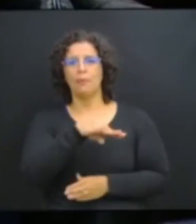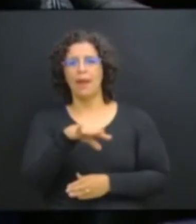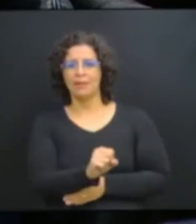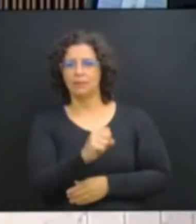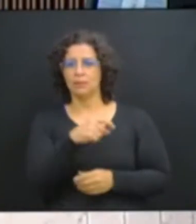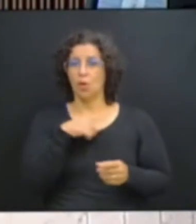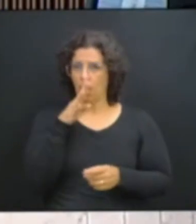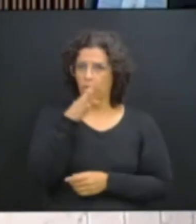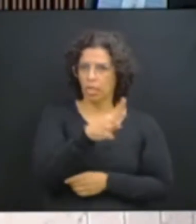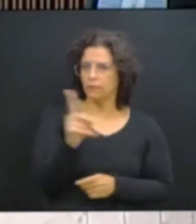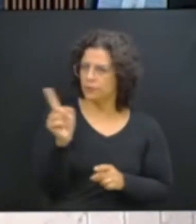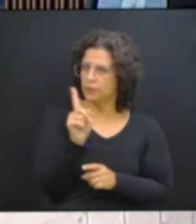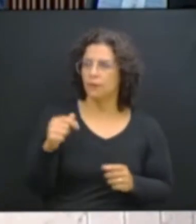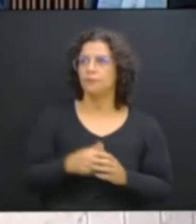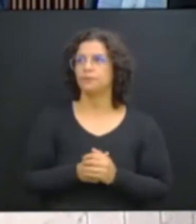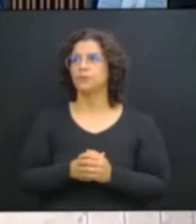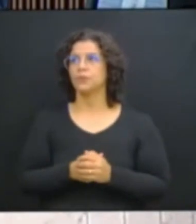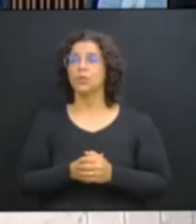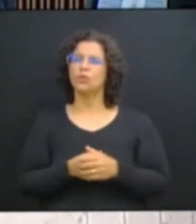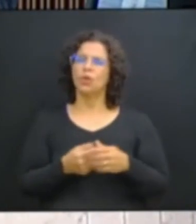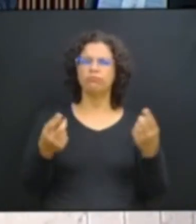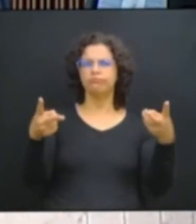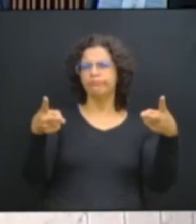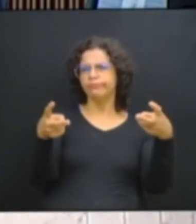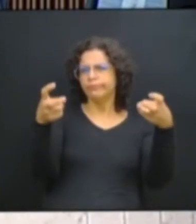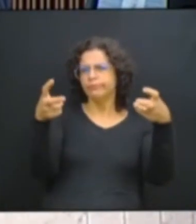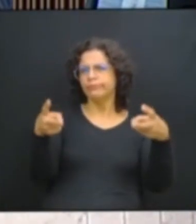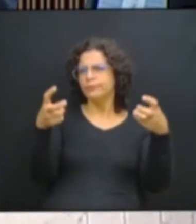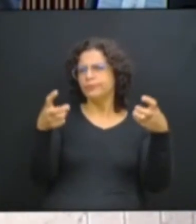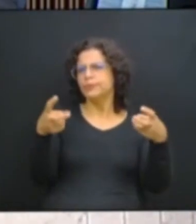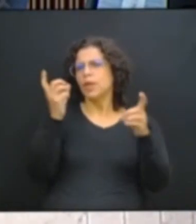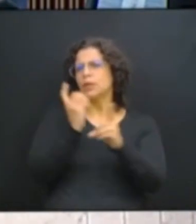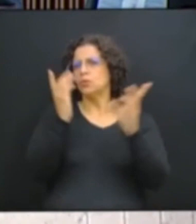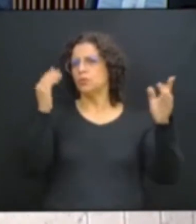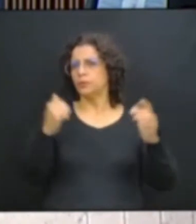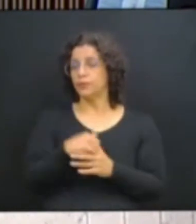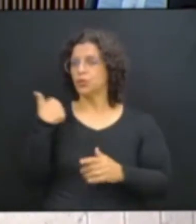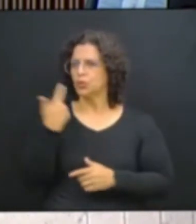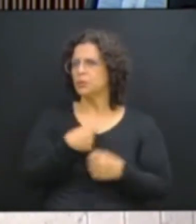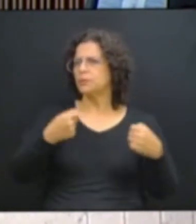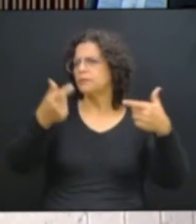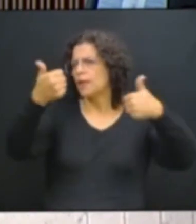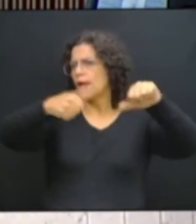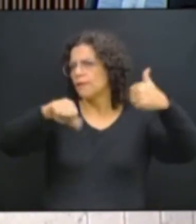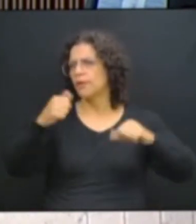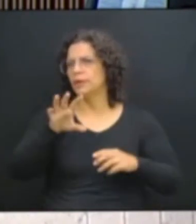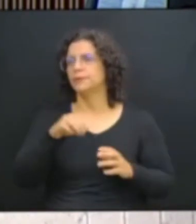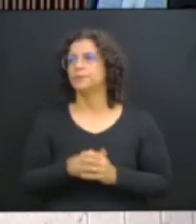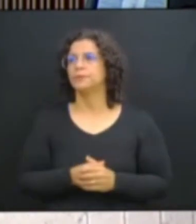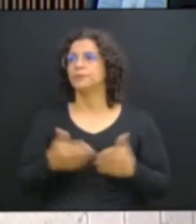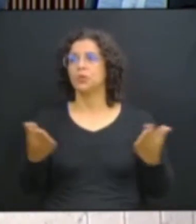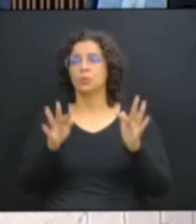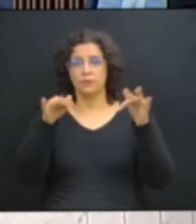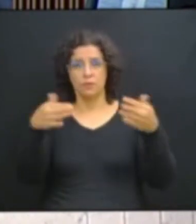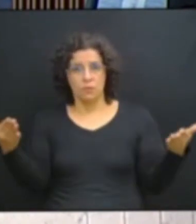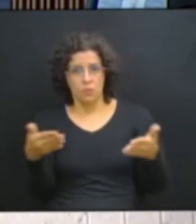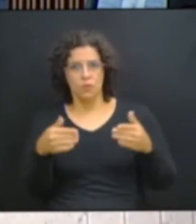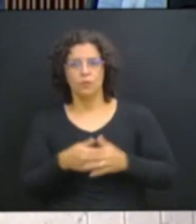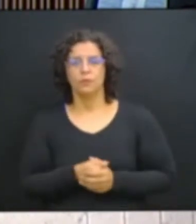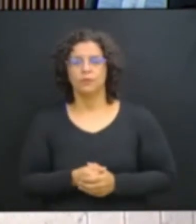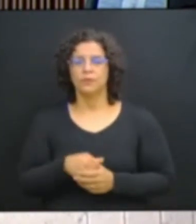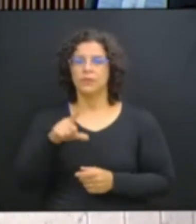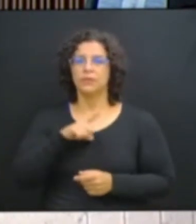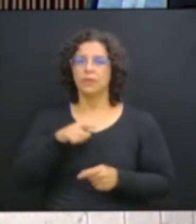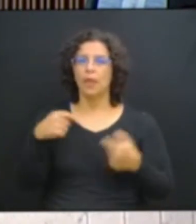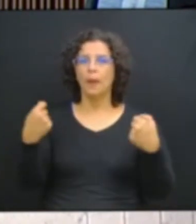estou acusando, são constatações, e a gente tem que checar isso. E para checar isso,